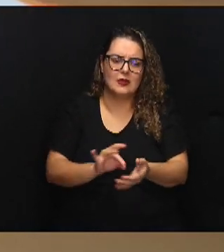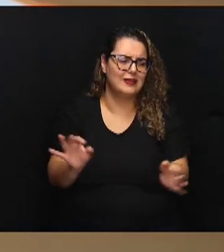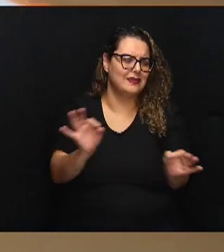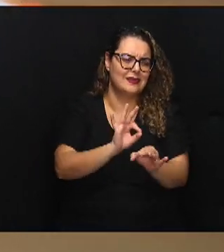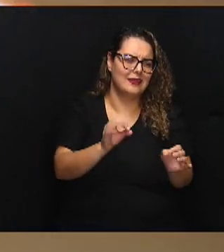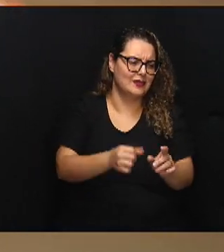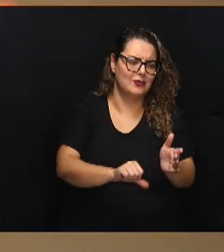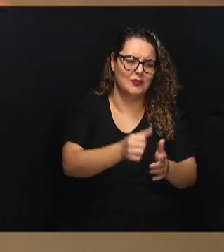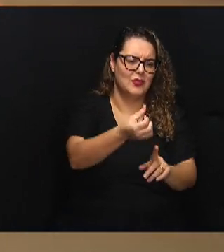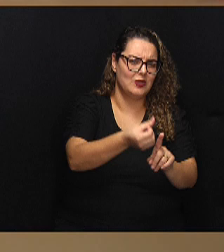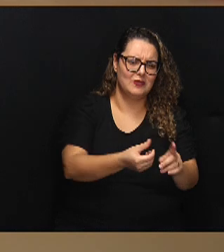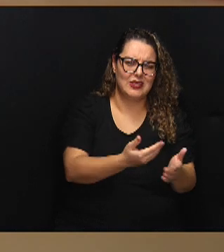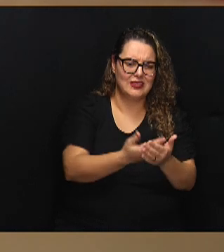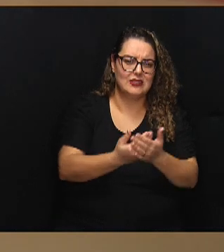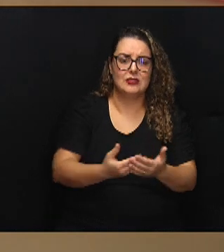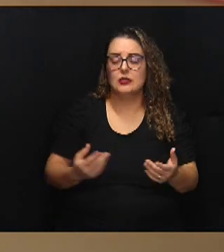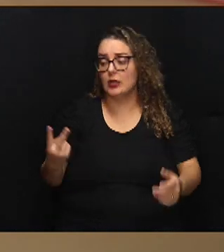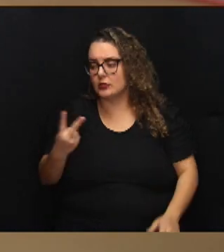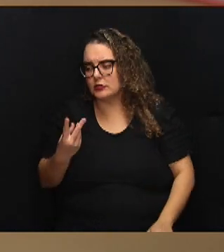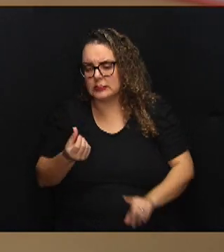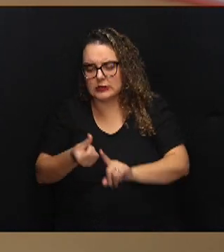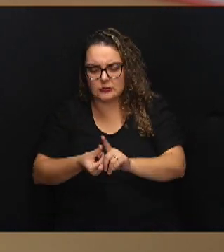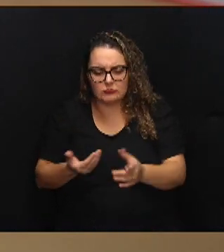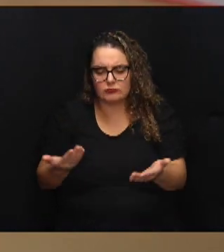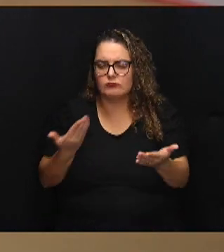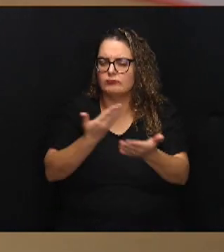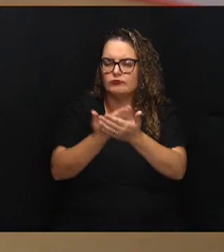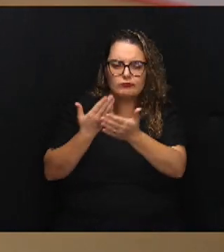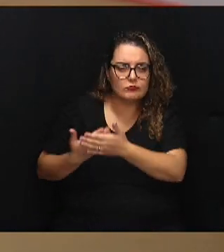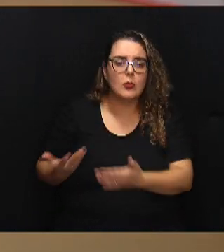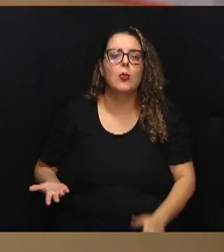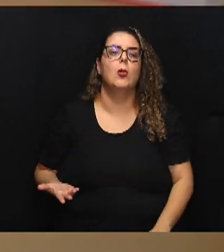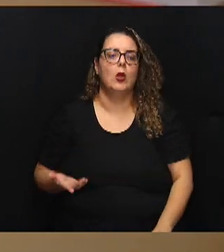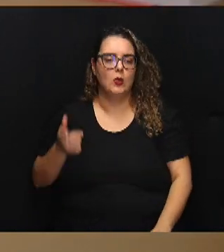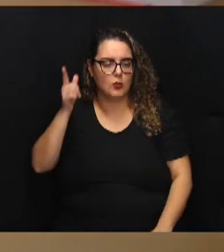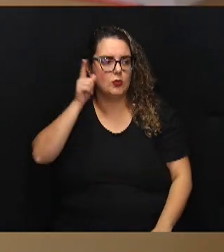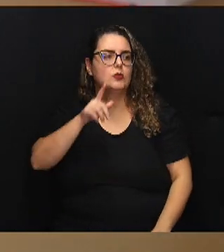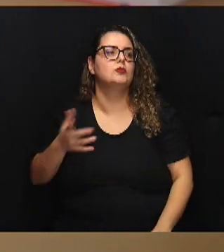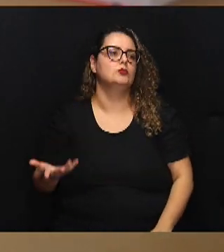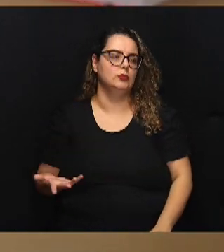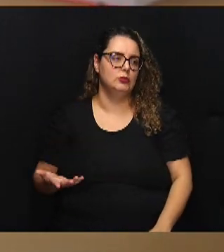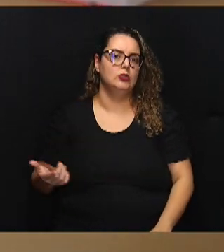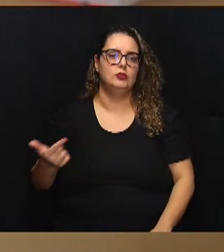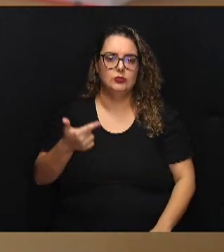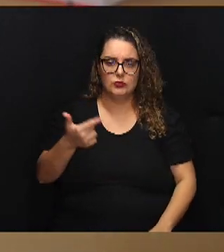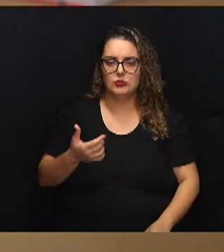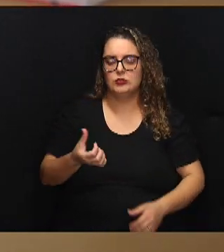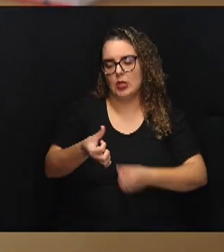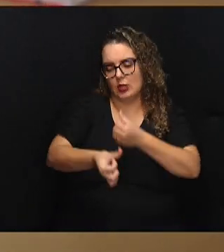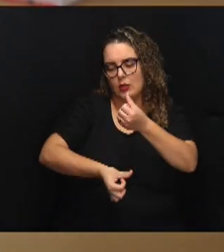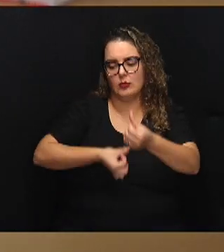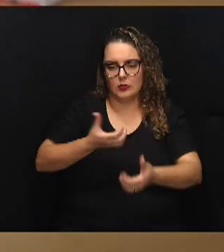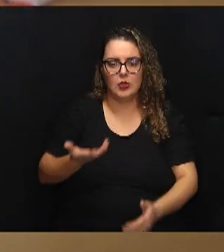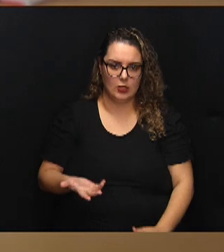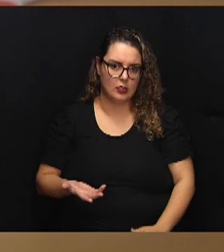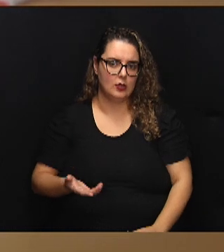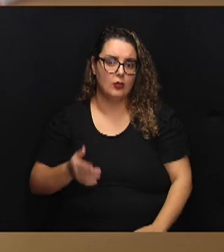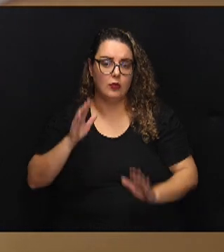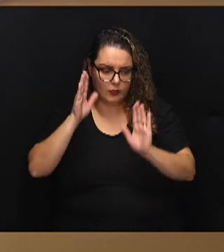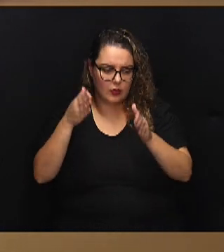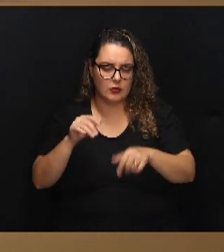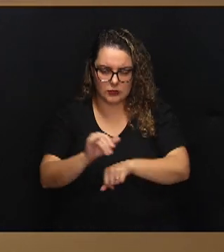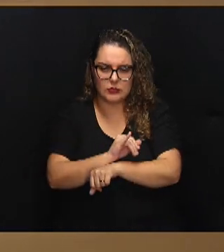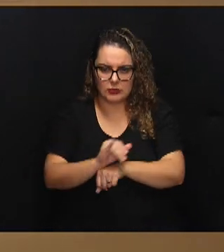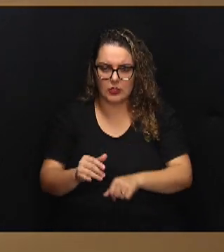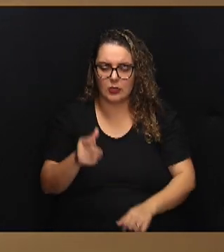semestre, pego o filme agora no segundo, e é possível, com organização, com estratégia, com foco, sempre possível. Boa, ainda há